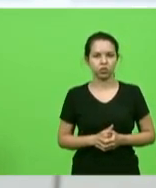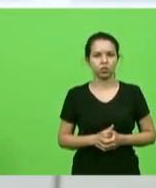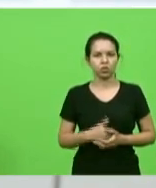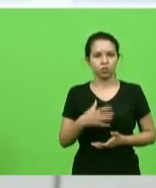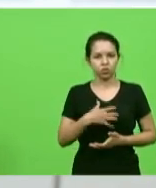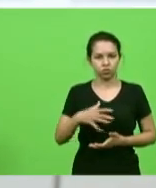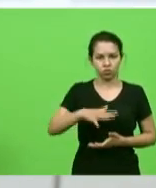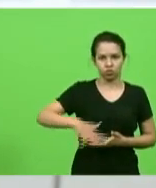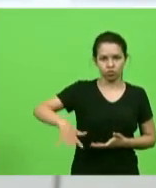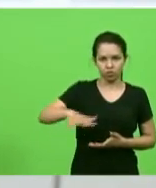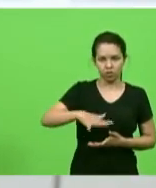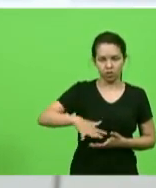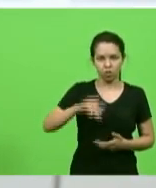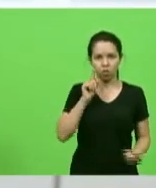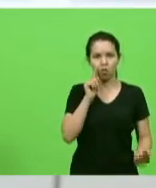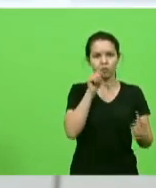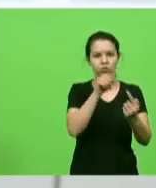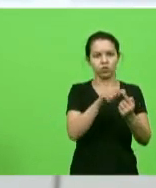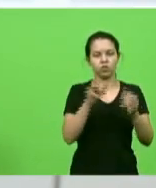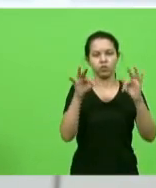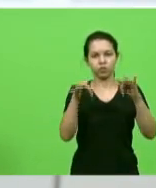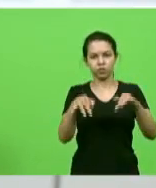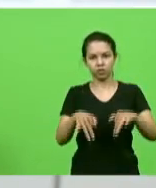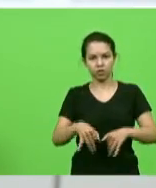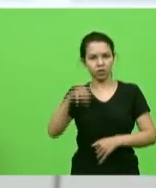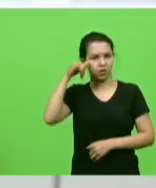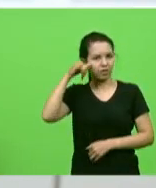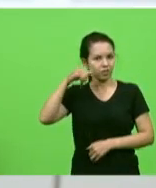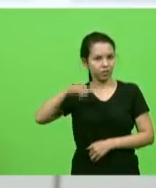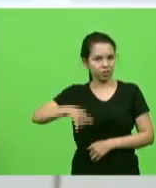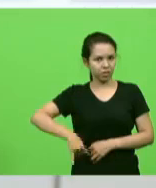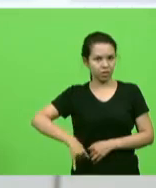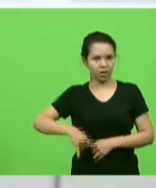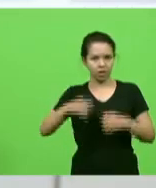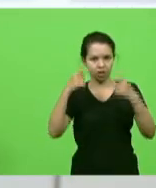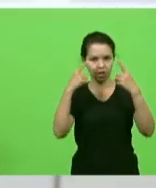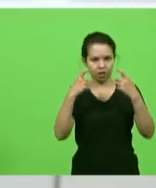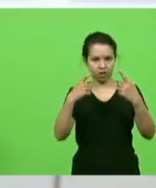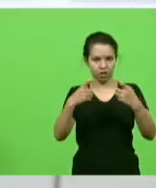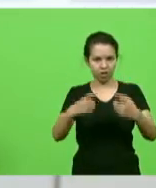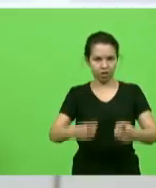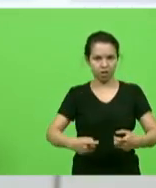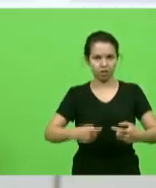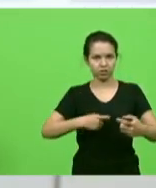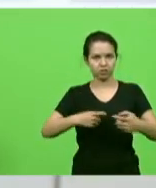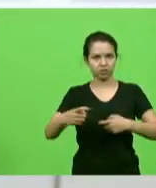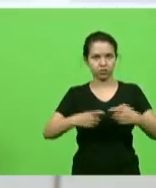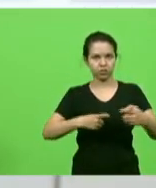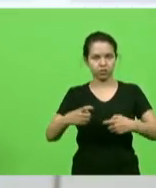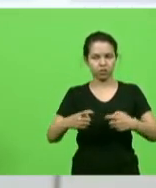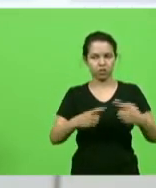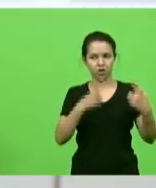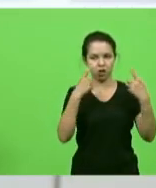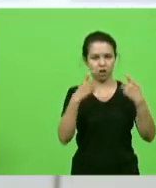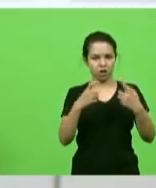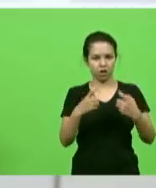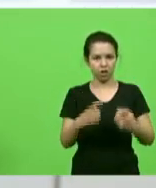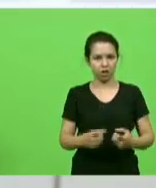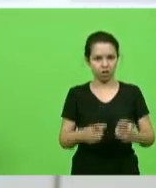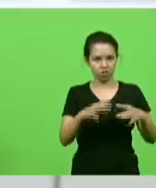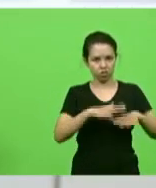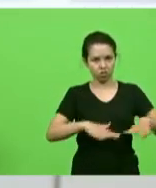seu objetivo final é evitar a guerra civil a guerra de todos contra todos